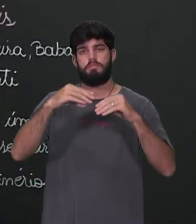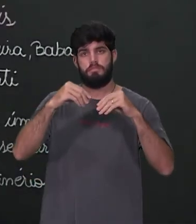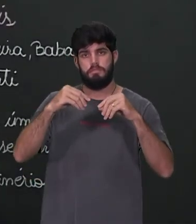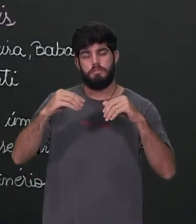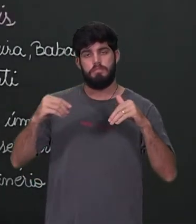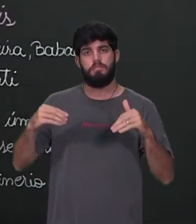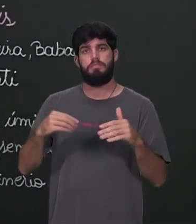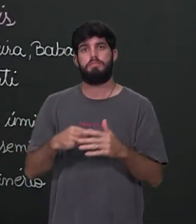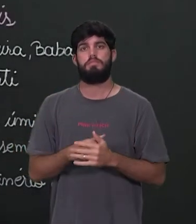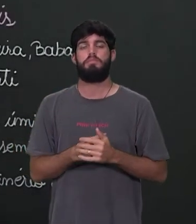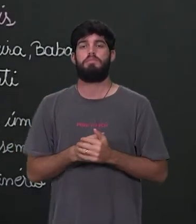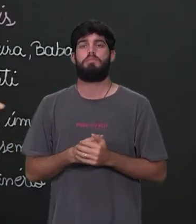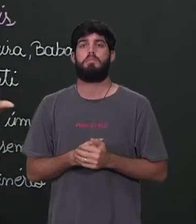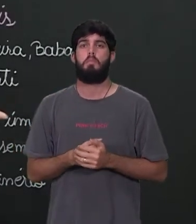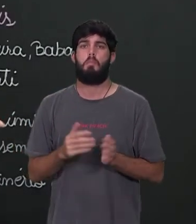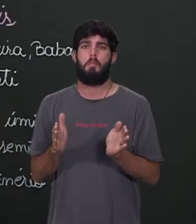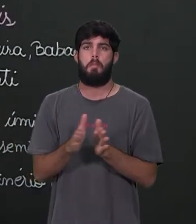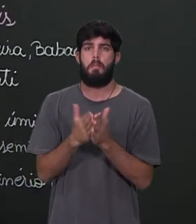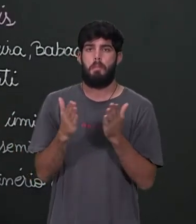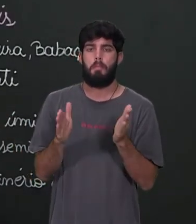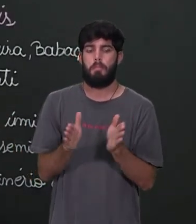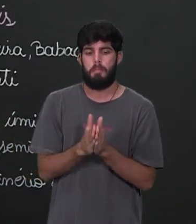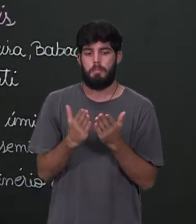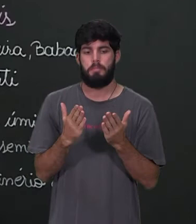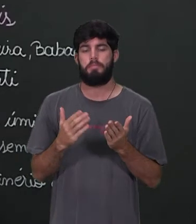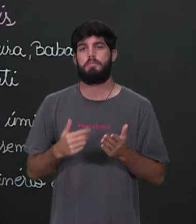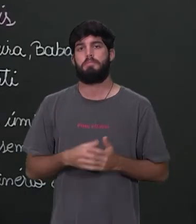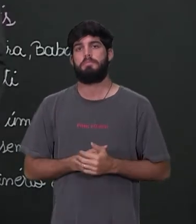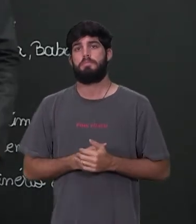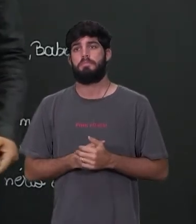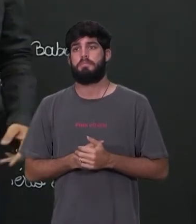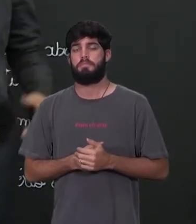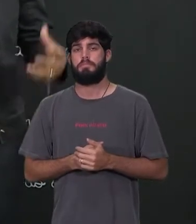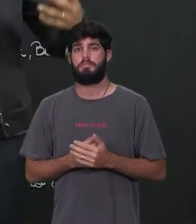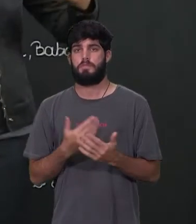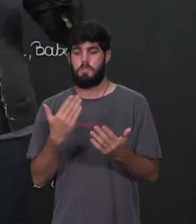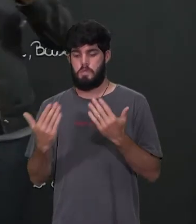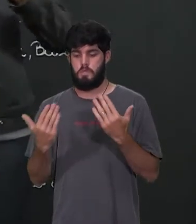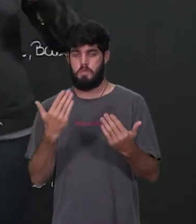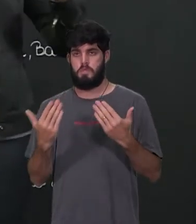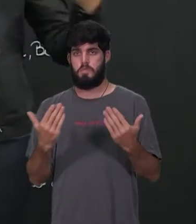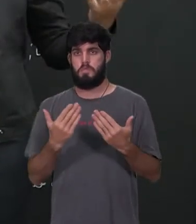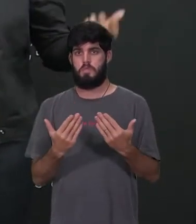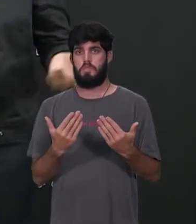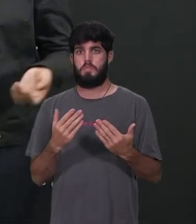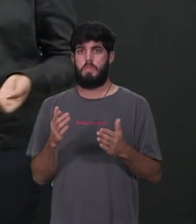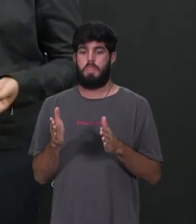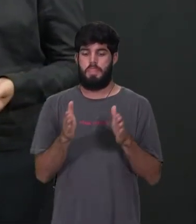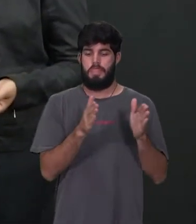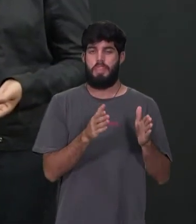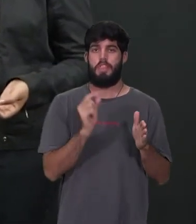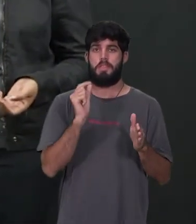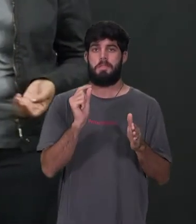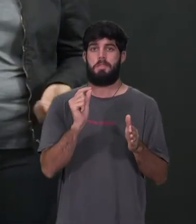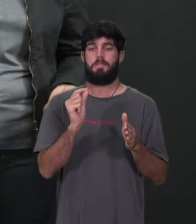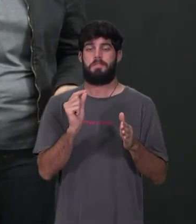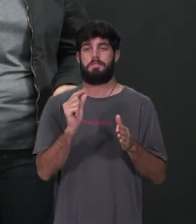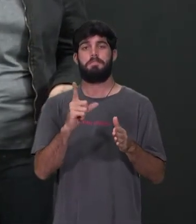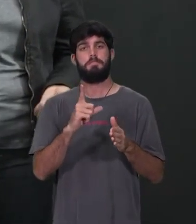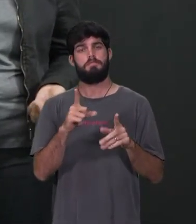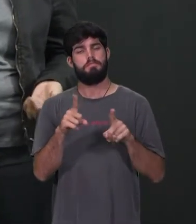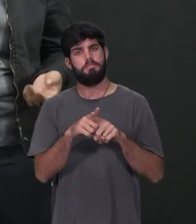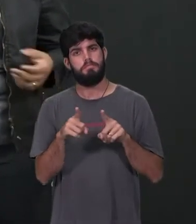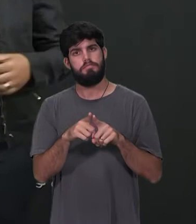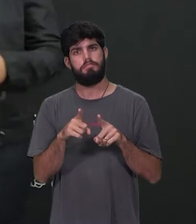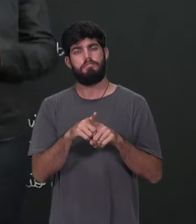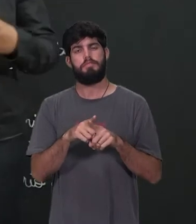da Mata Atlântica, também é um solo pobre. E similar ao que acontece aqui na Mata Atlântica, devido a essa grande diversidade e